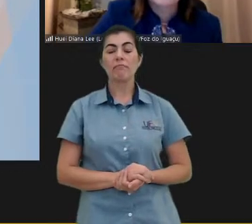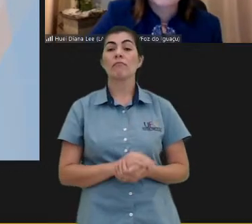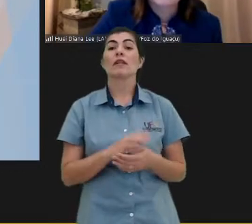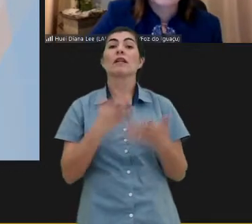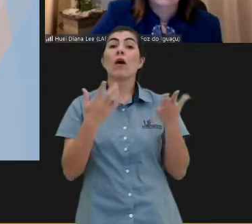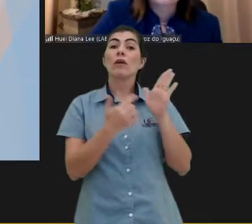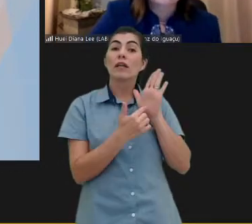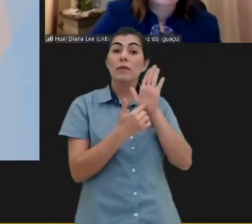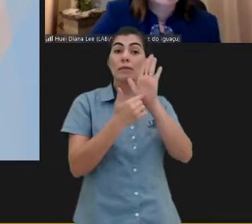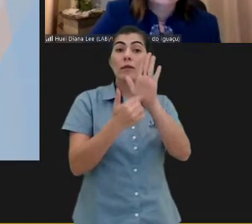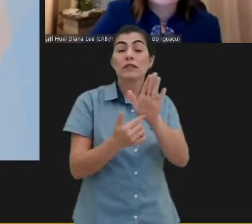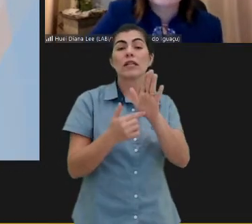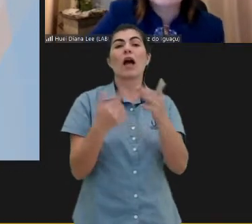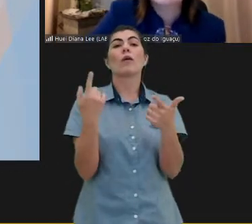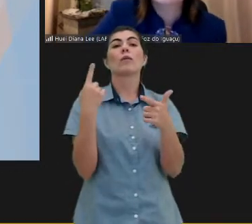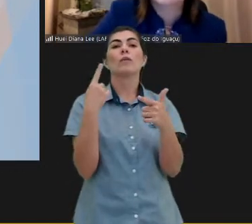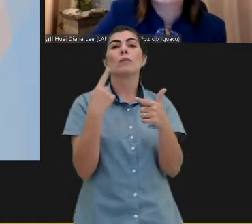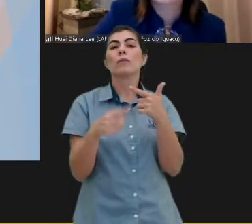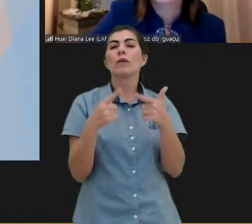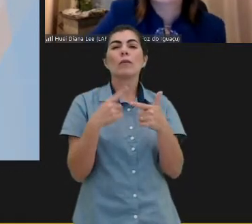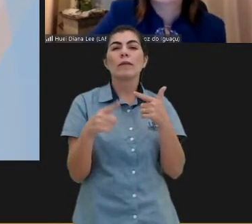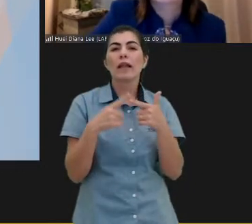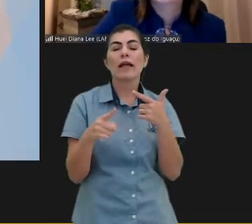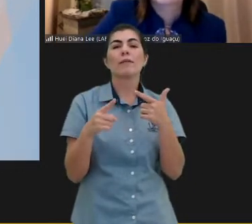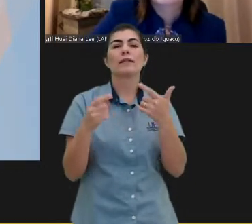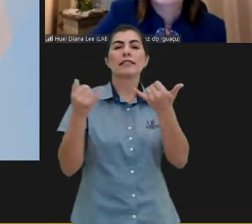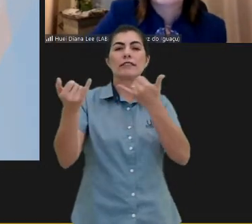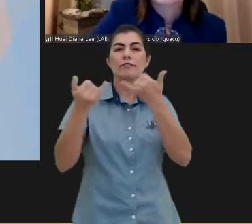desse problema, qual o tamanho dessa massa de dados.